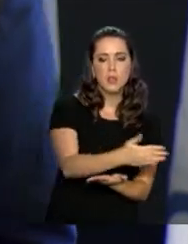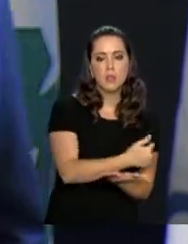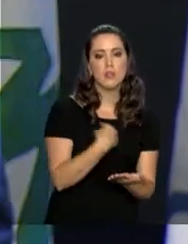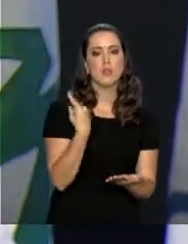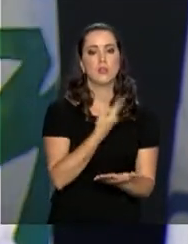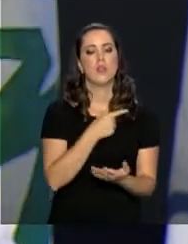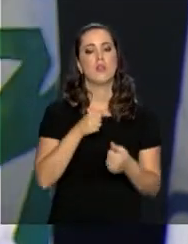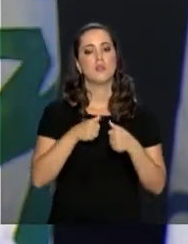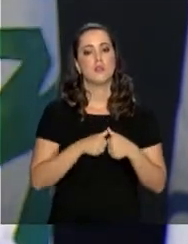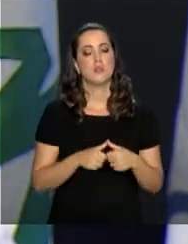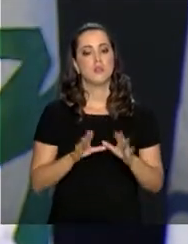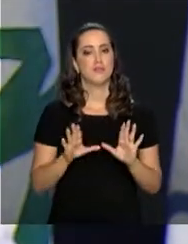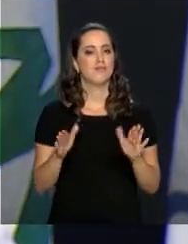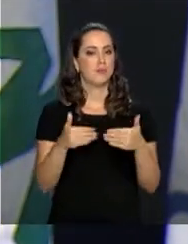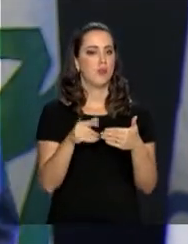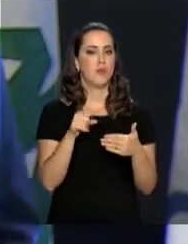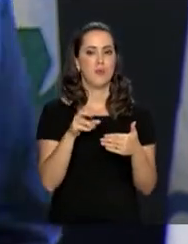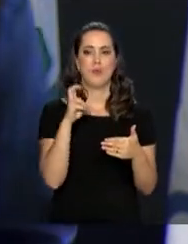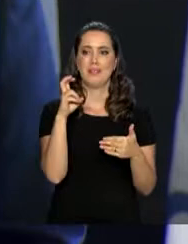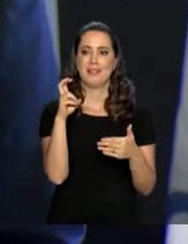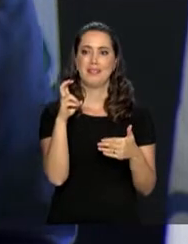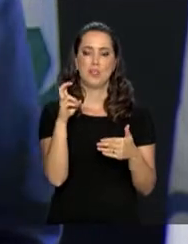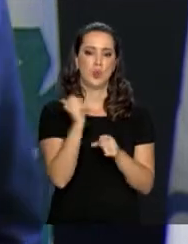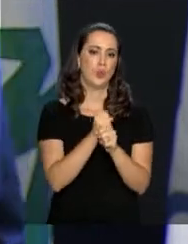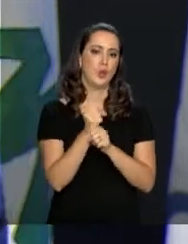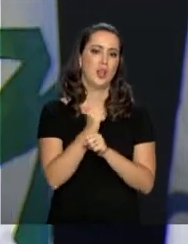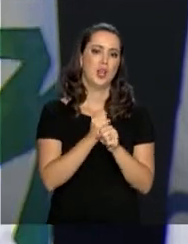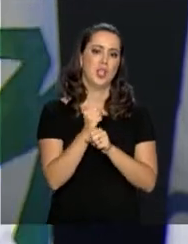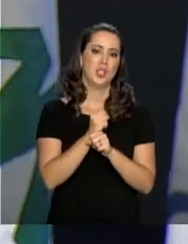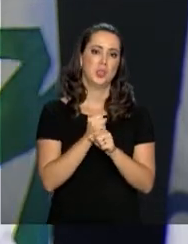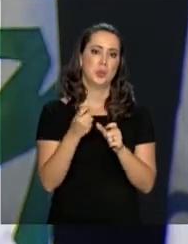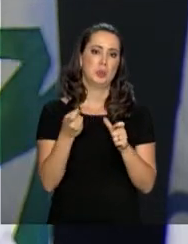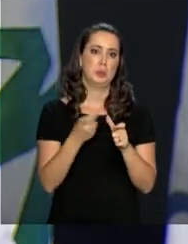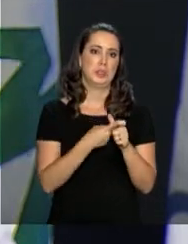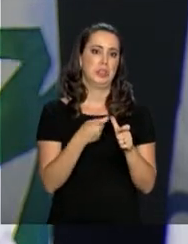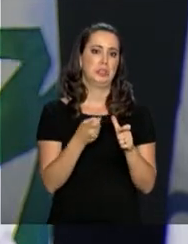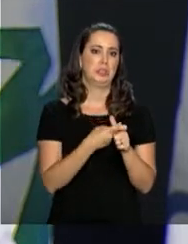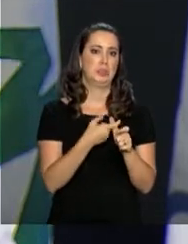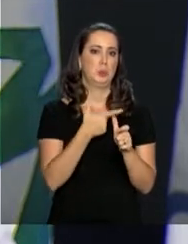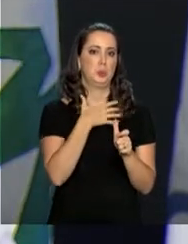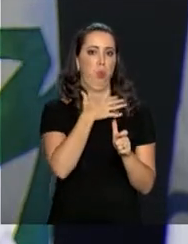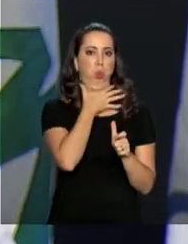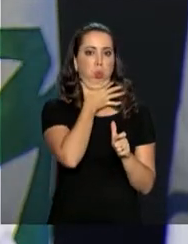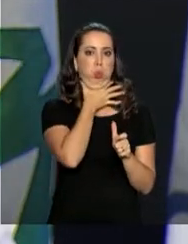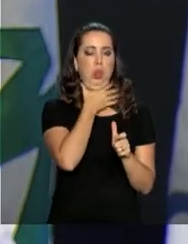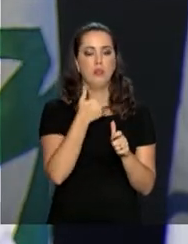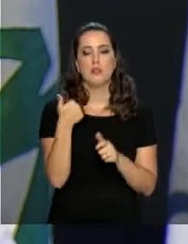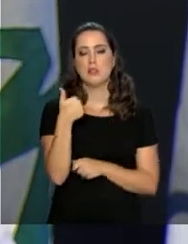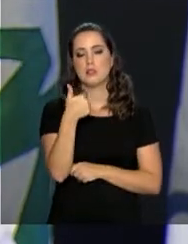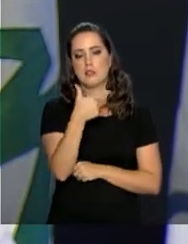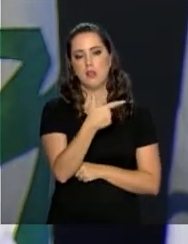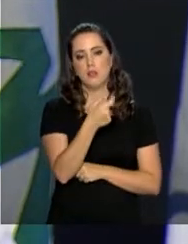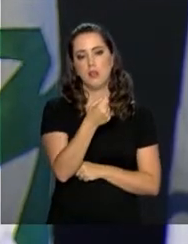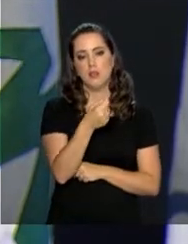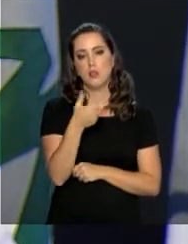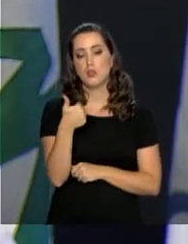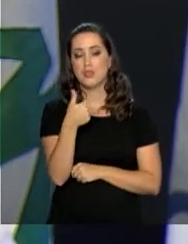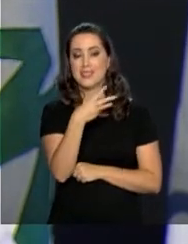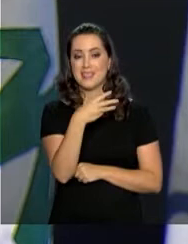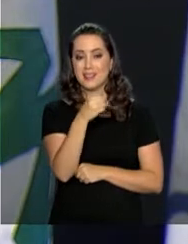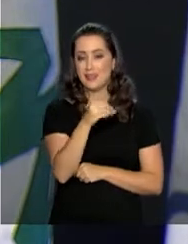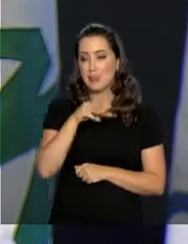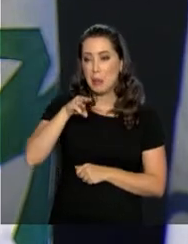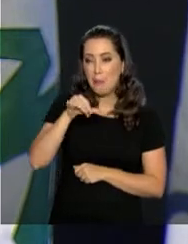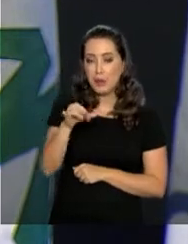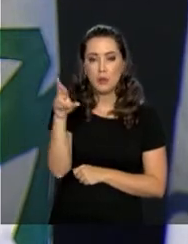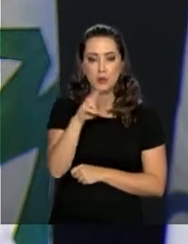Nós estamos fechando o 5º ano no vermelho. São 120, 130 bilhões de reais negativos que só